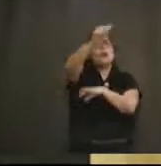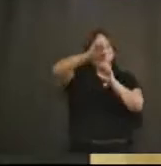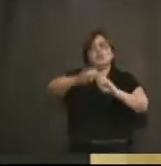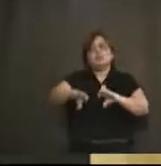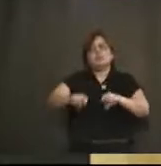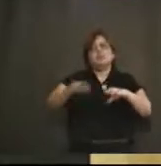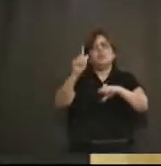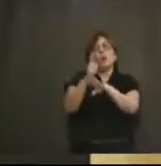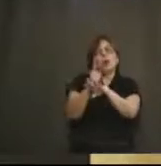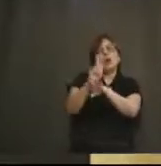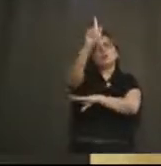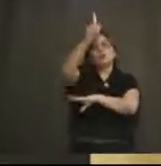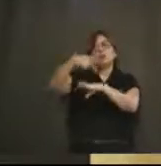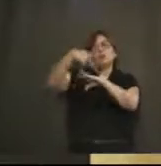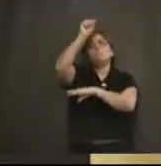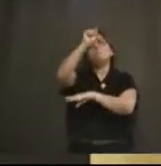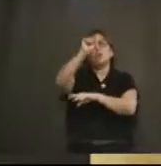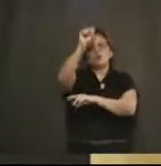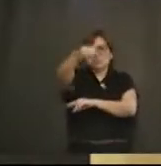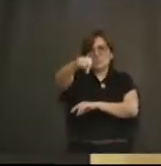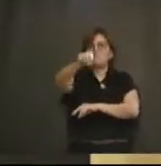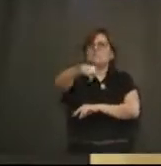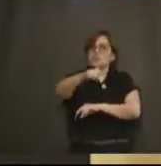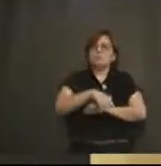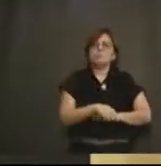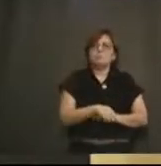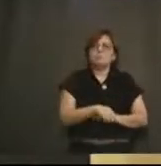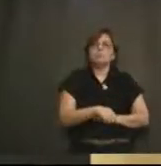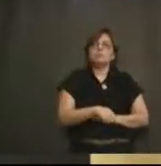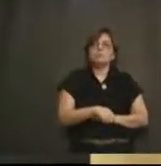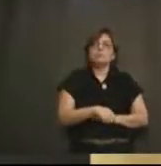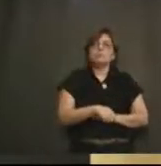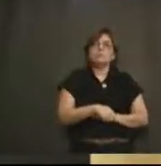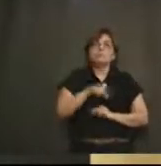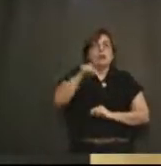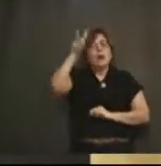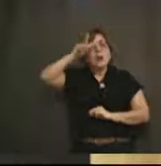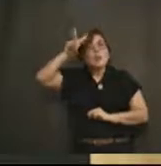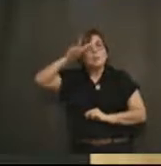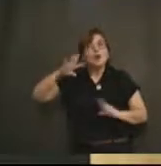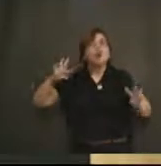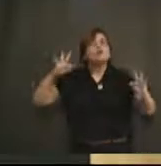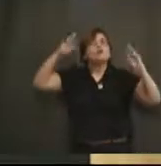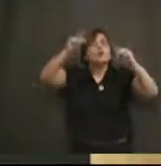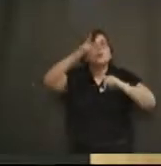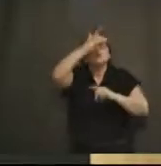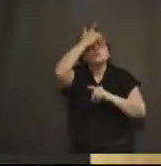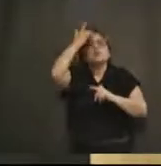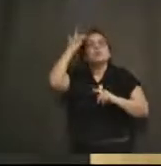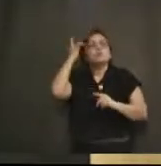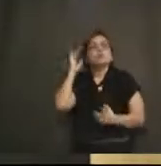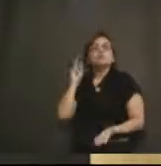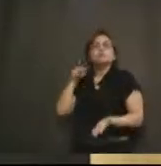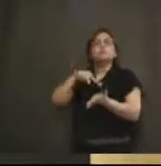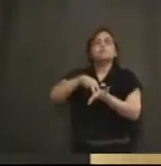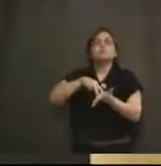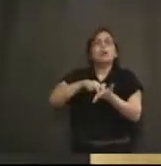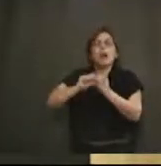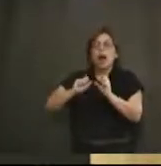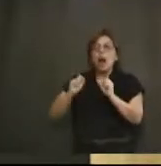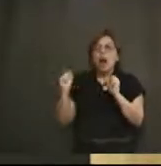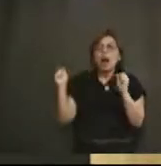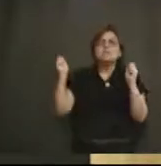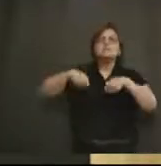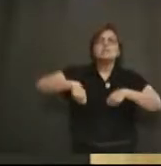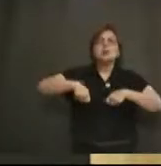na pós-graduação. Isso não é aferido por todos os que se ocupam de assuntos educacionais, dentro e fora